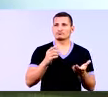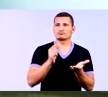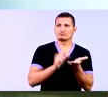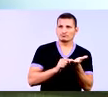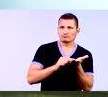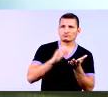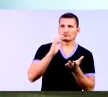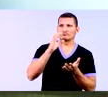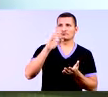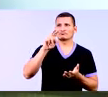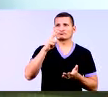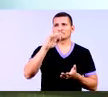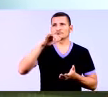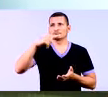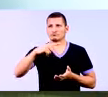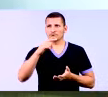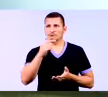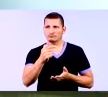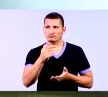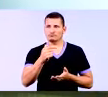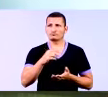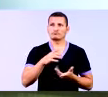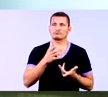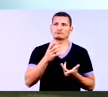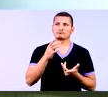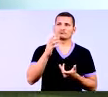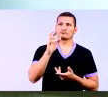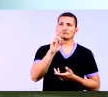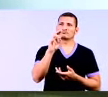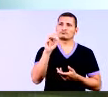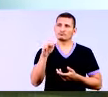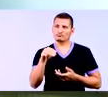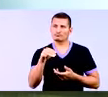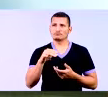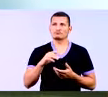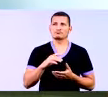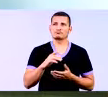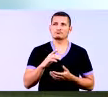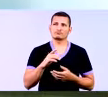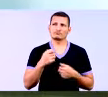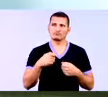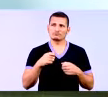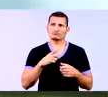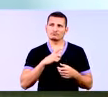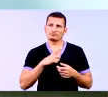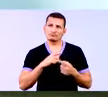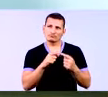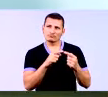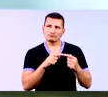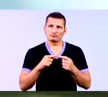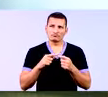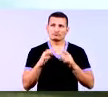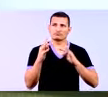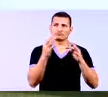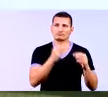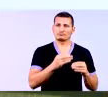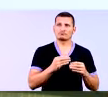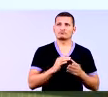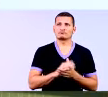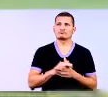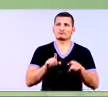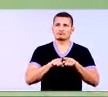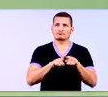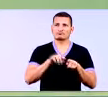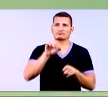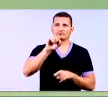é os barramentos, que são as memórias, né, o melhor possível. Tem que ter compatibilidade entre tudo isso. E ainda por cima, o